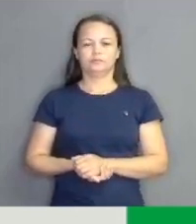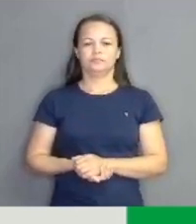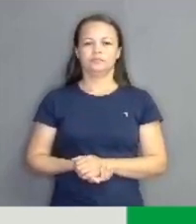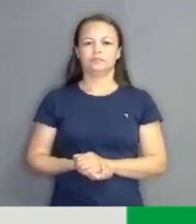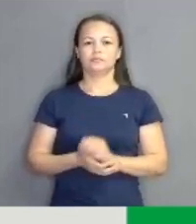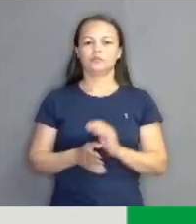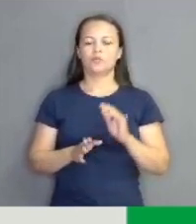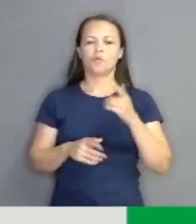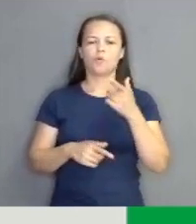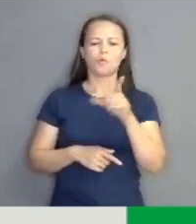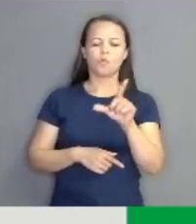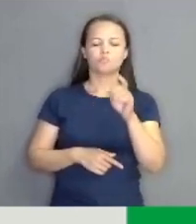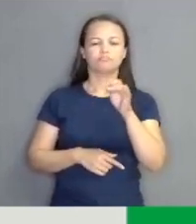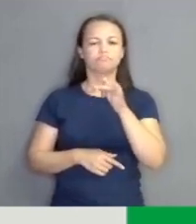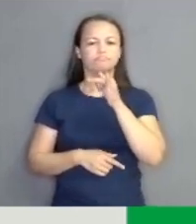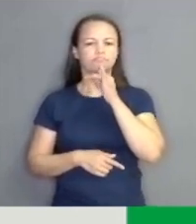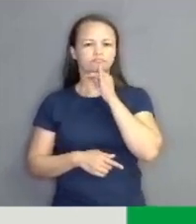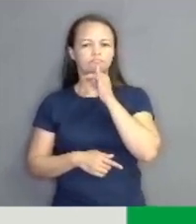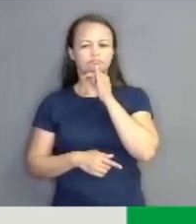Outro exemplo.